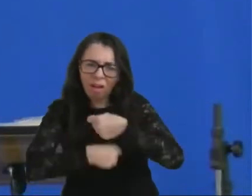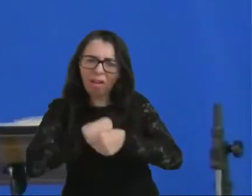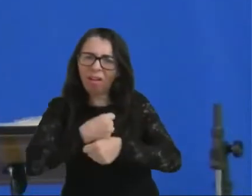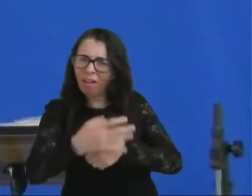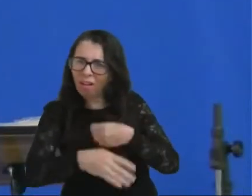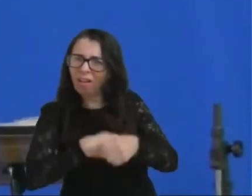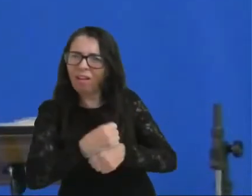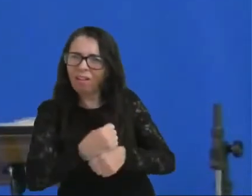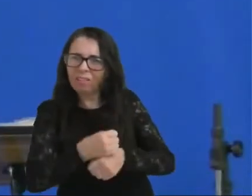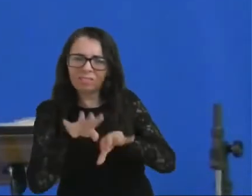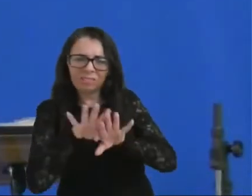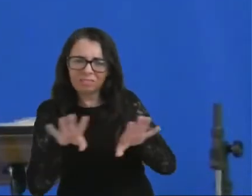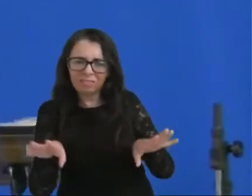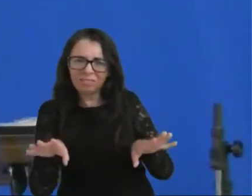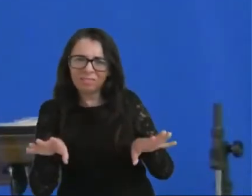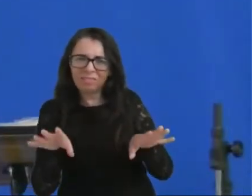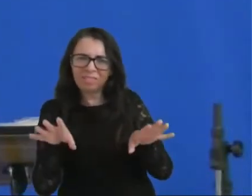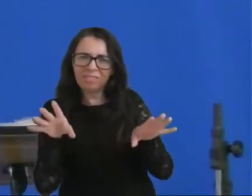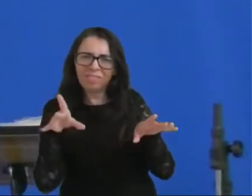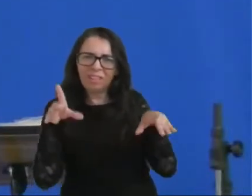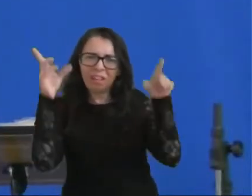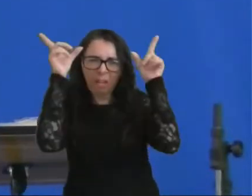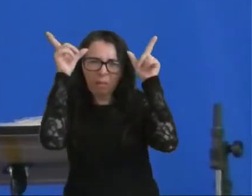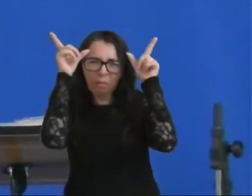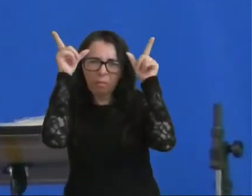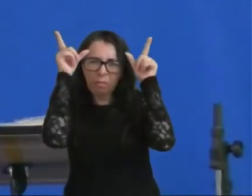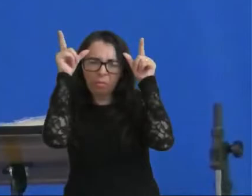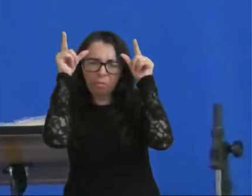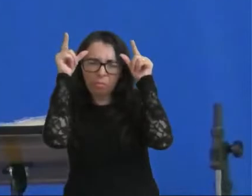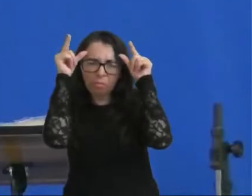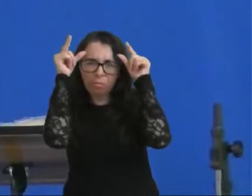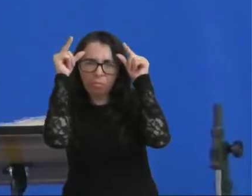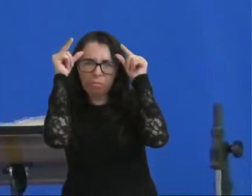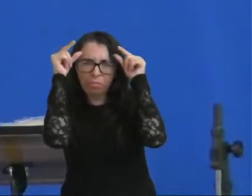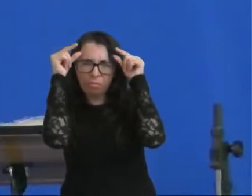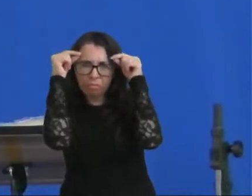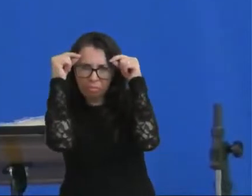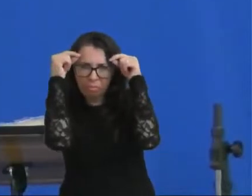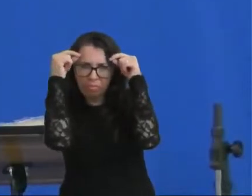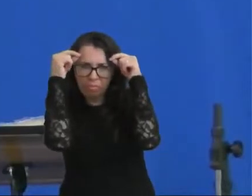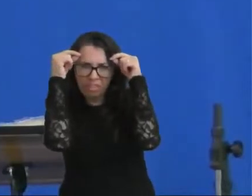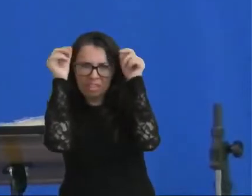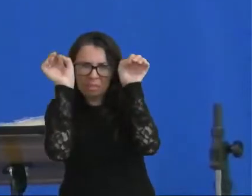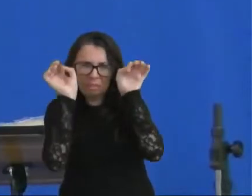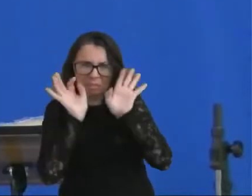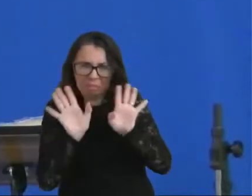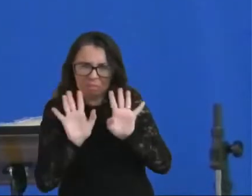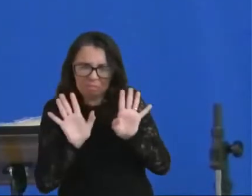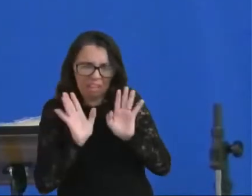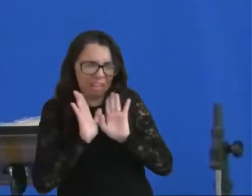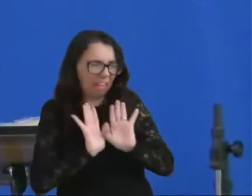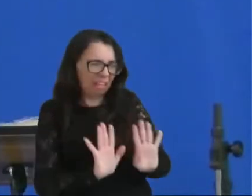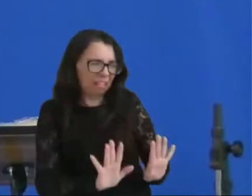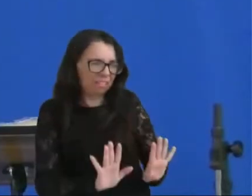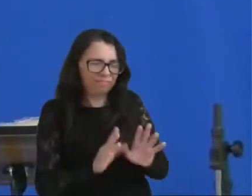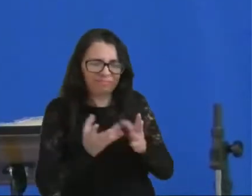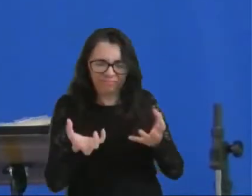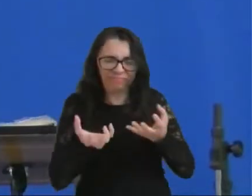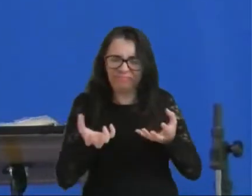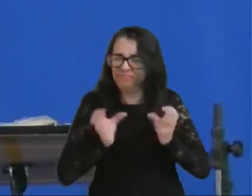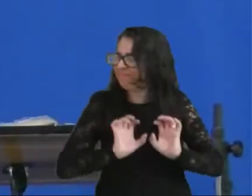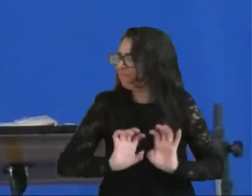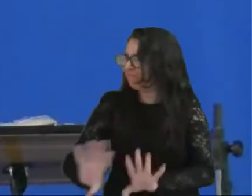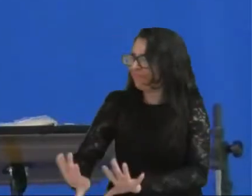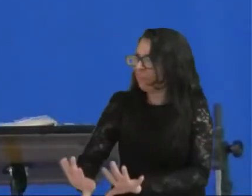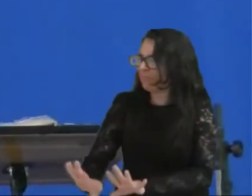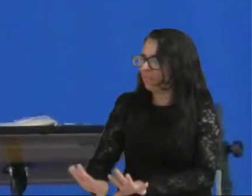o culto presencial, está longe da igreja. E quando você pensa que não, você está